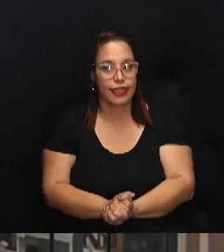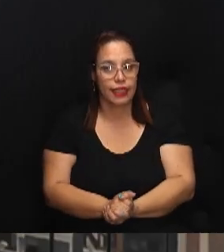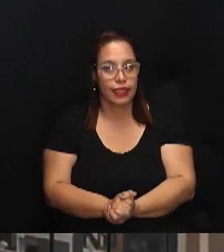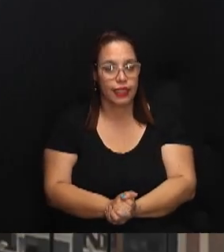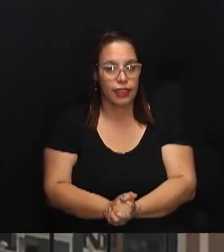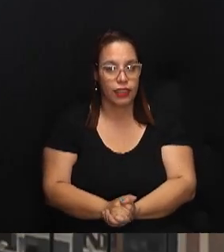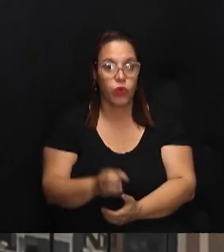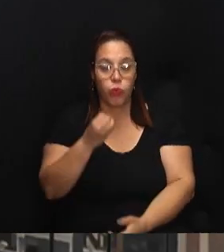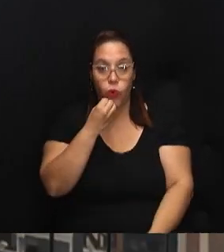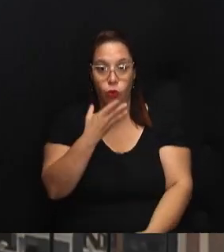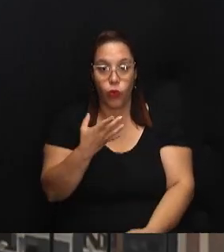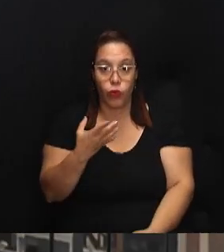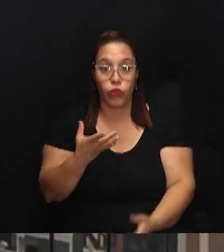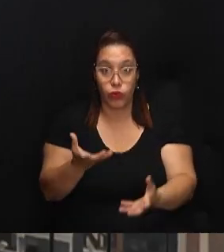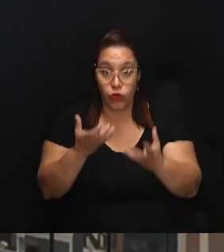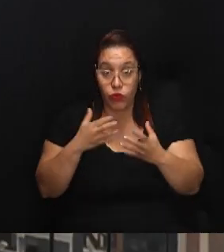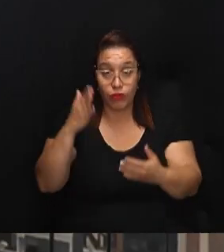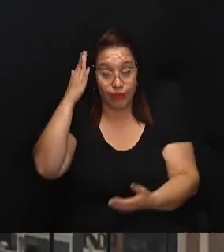engajar.